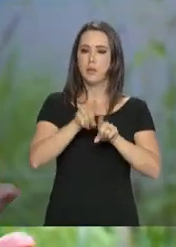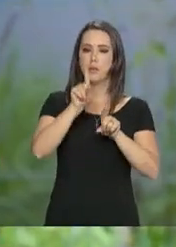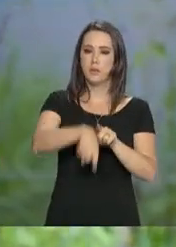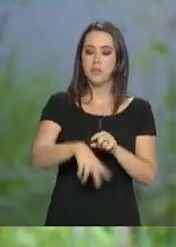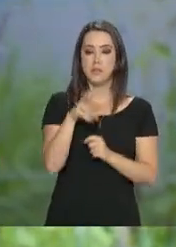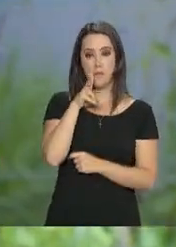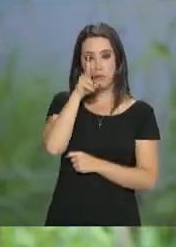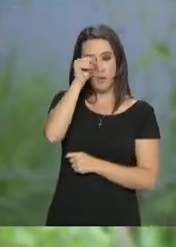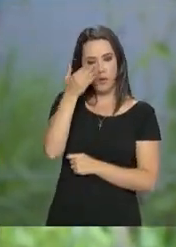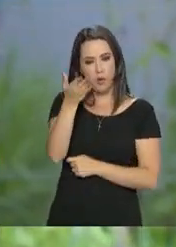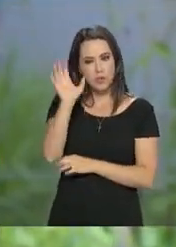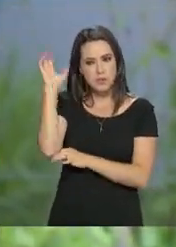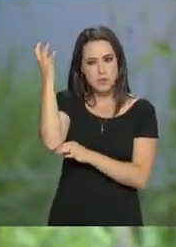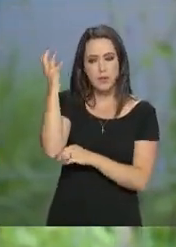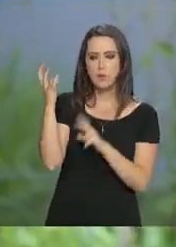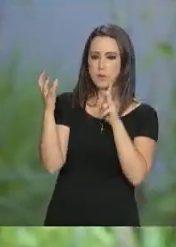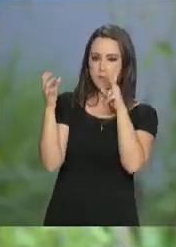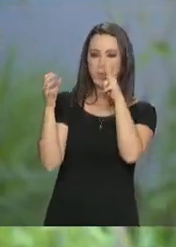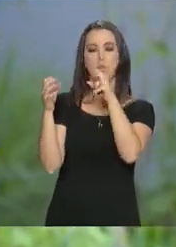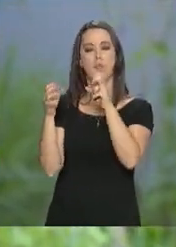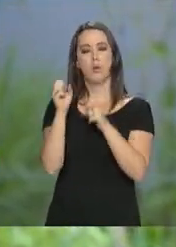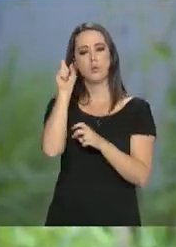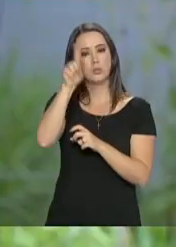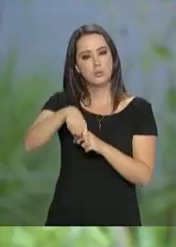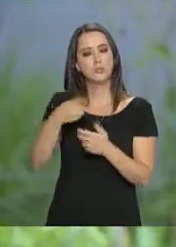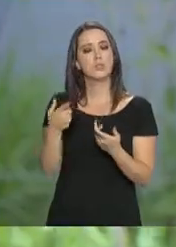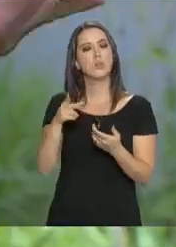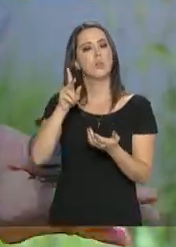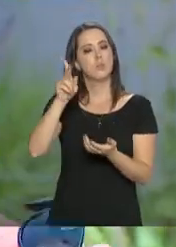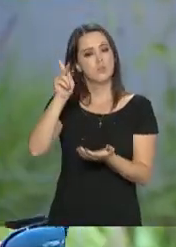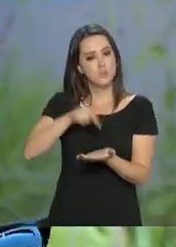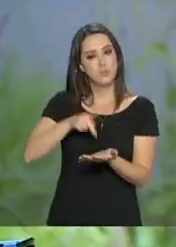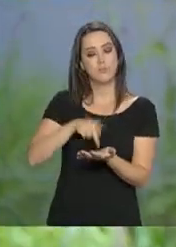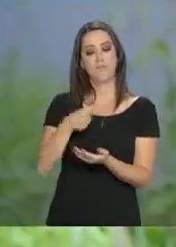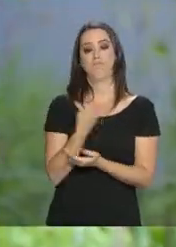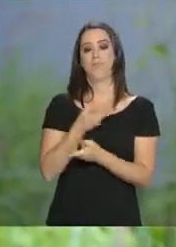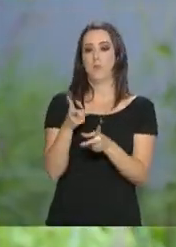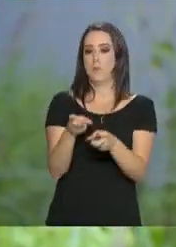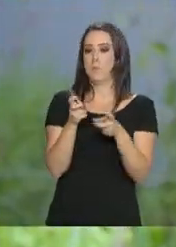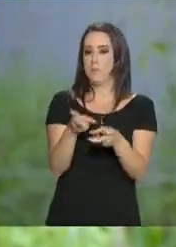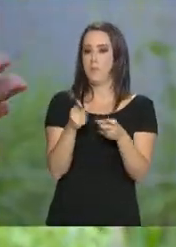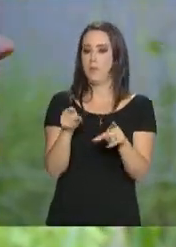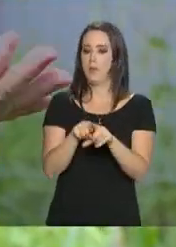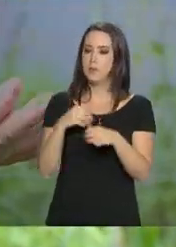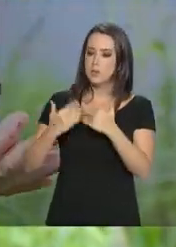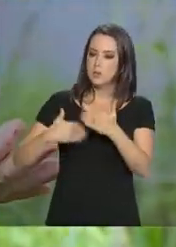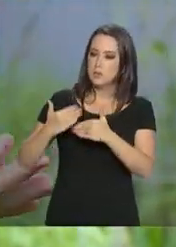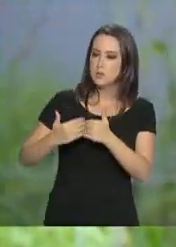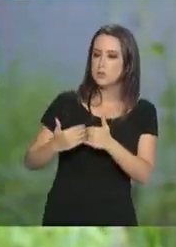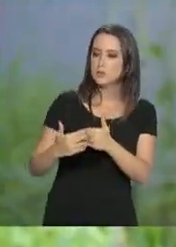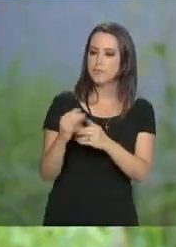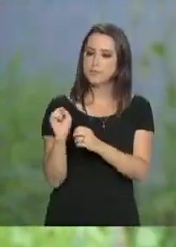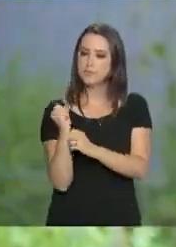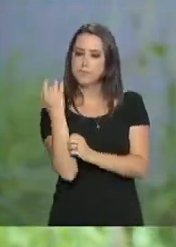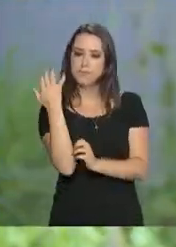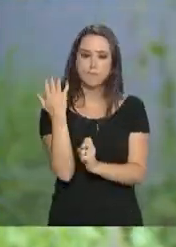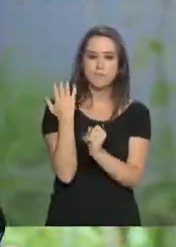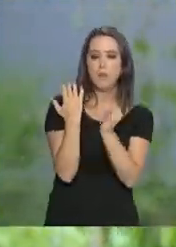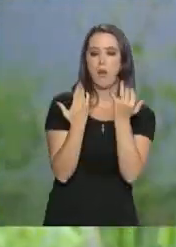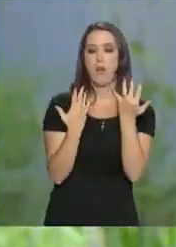vigorosa, vibrante. Então, lógico que a gente vai acompanhar o desenvolvimento dessas plantas,